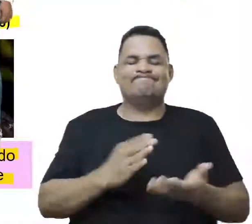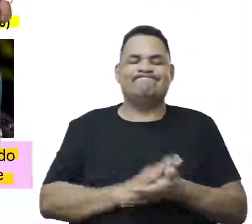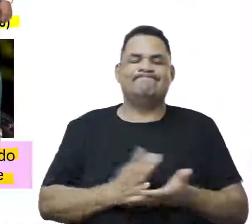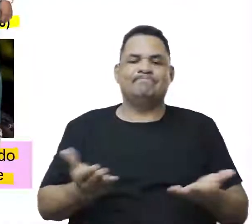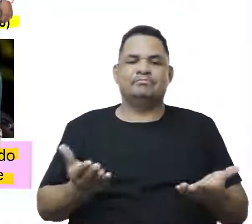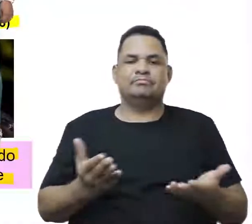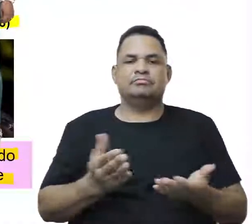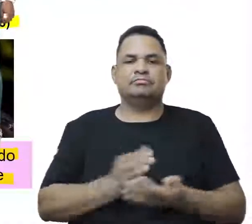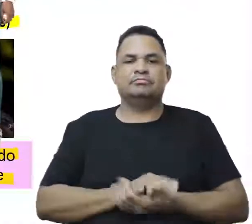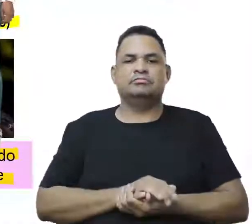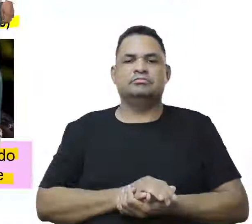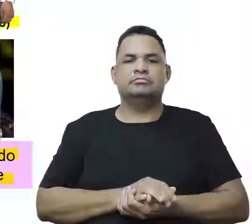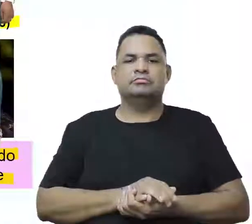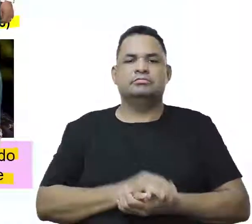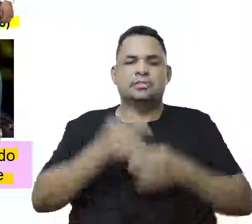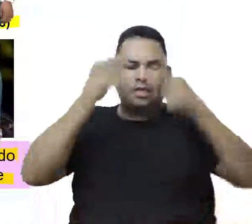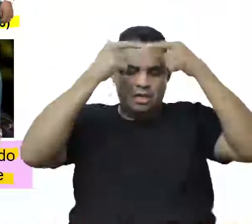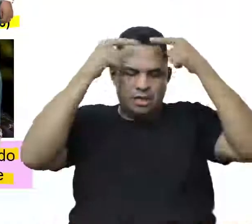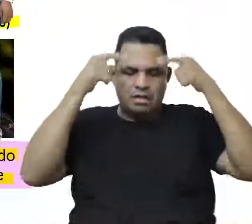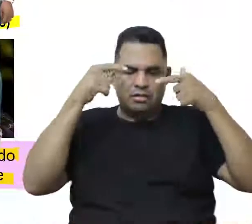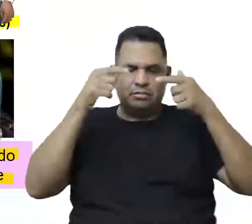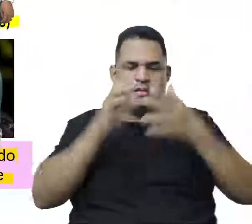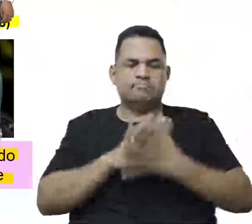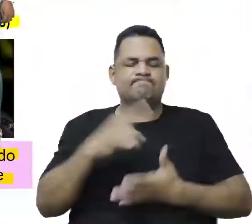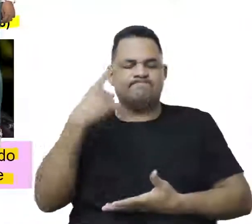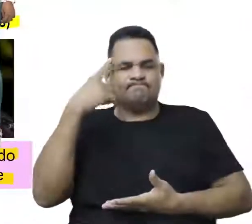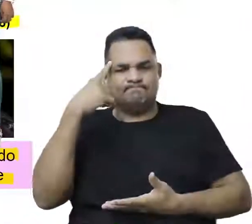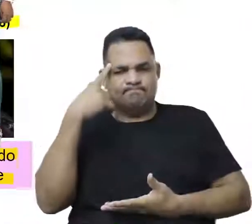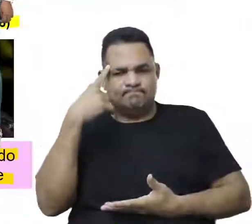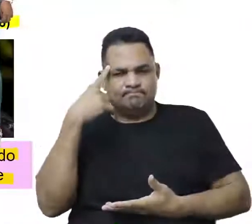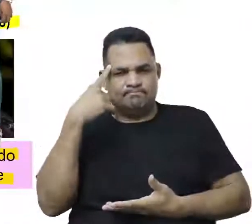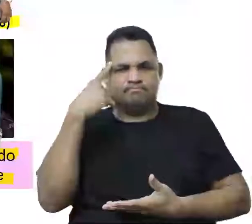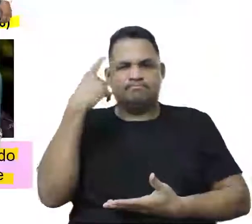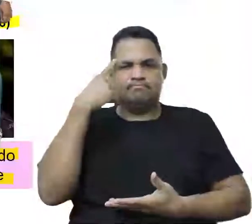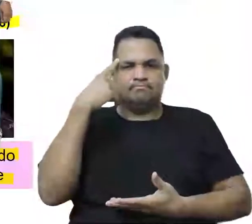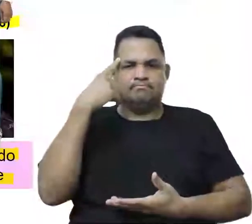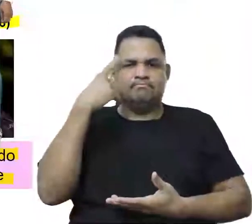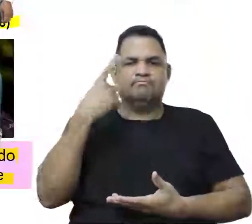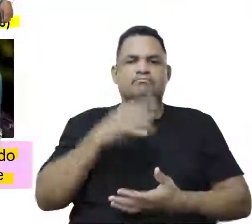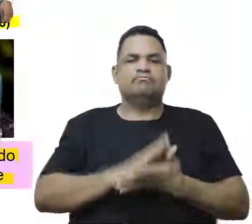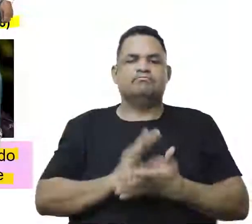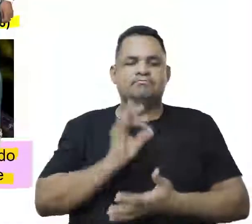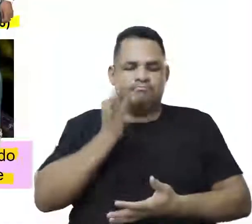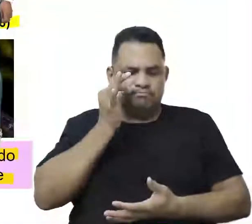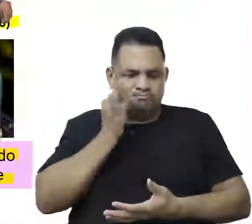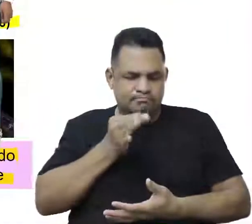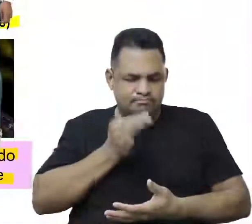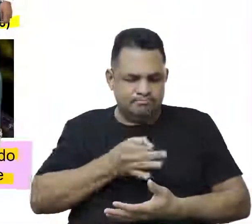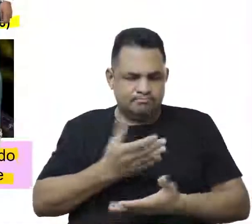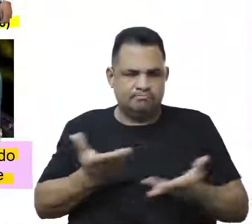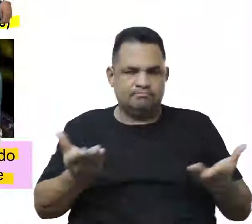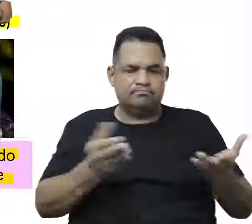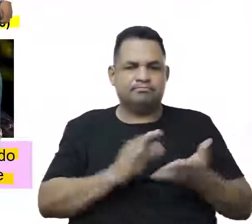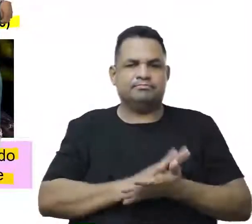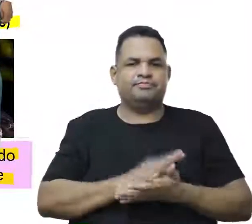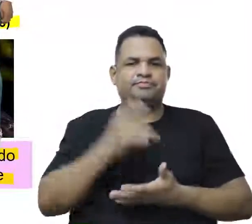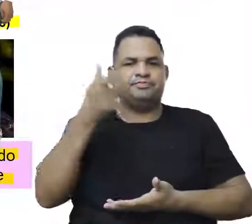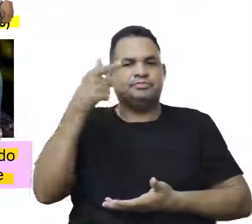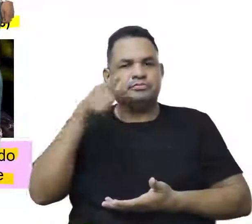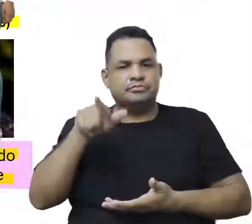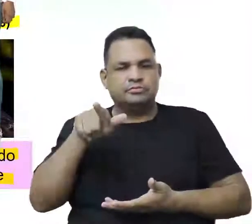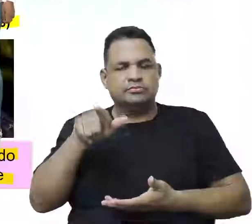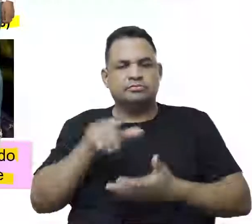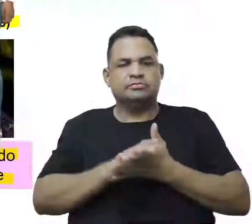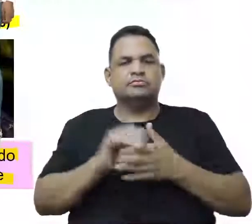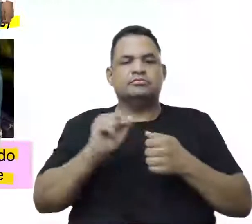entendeu? E lá na cabeça, aquela pessoa muito racional, aquela pessoa muito certinha. E aí você